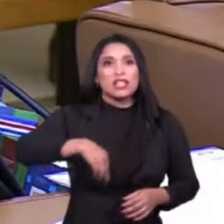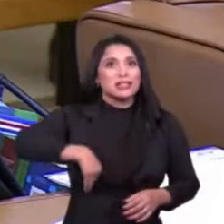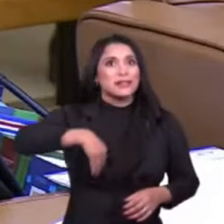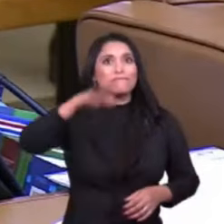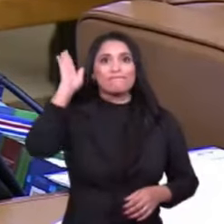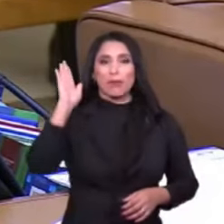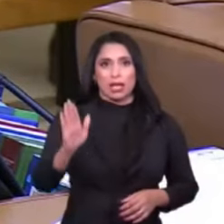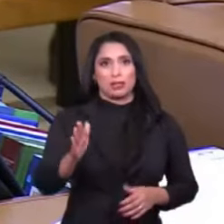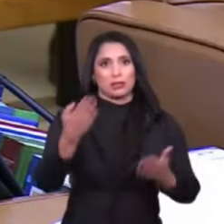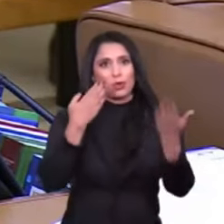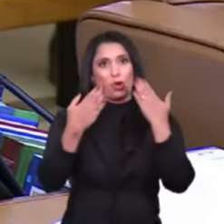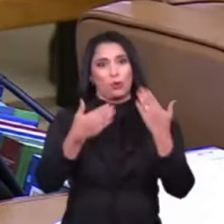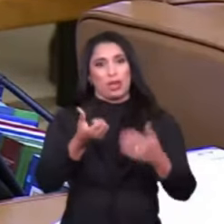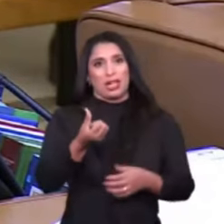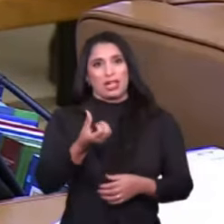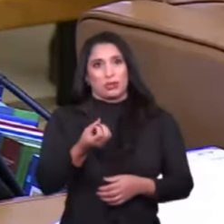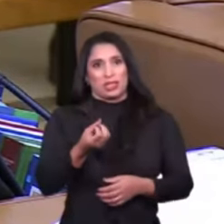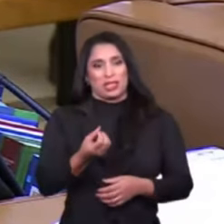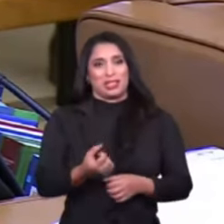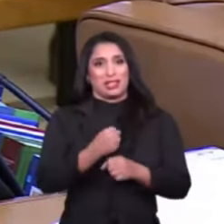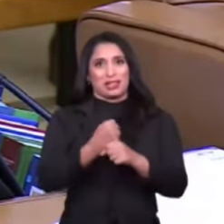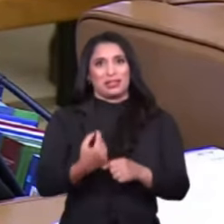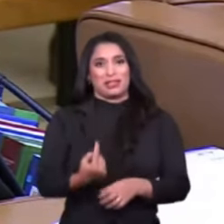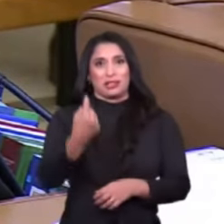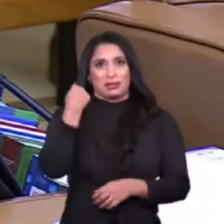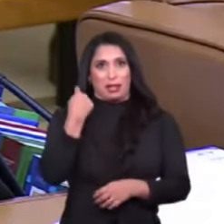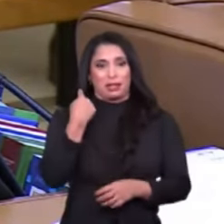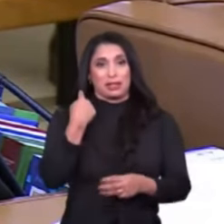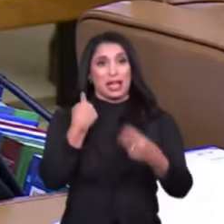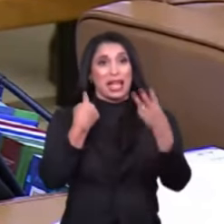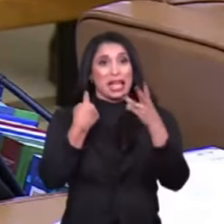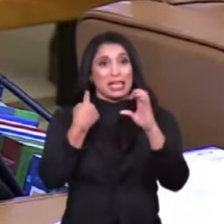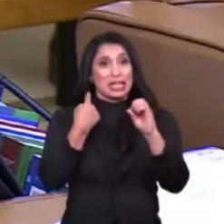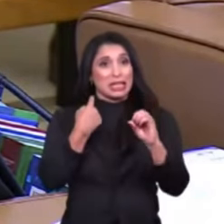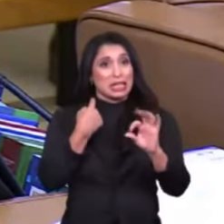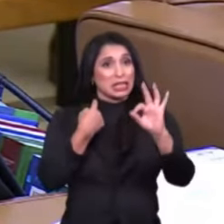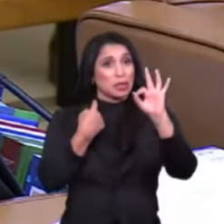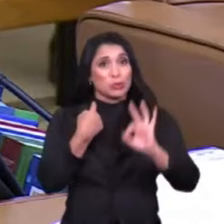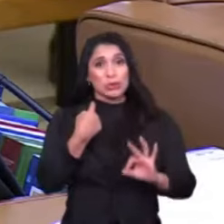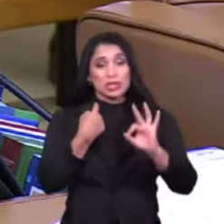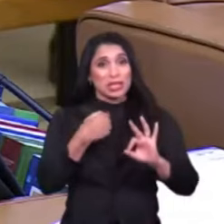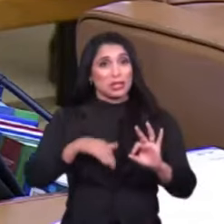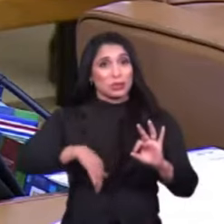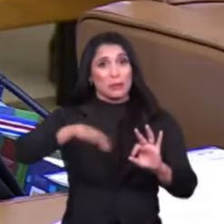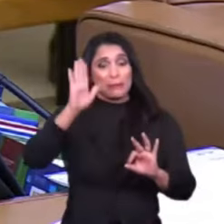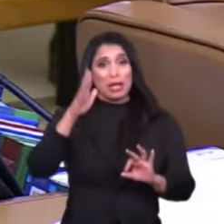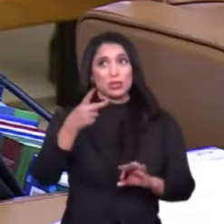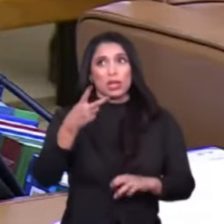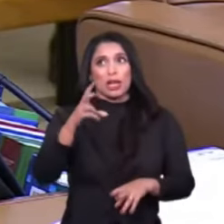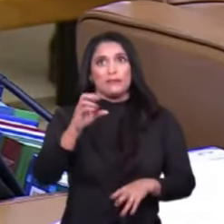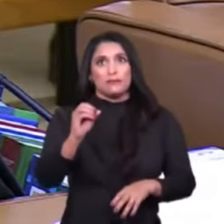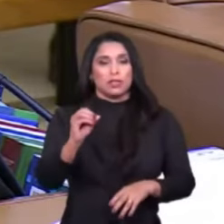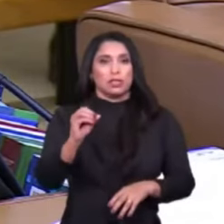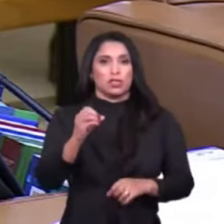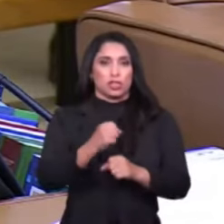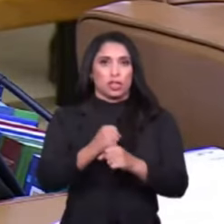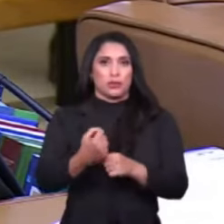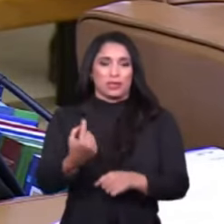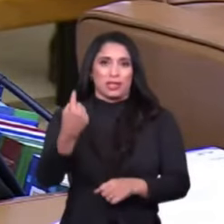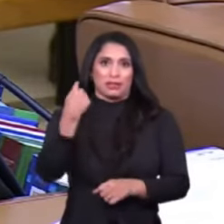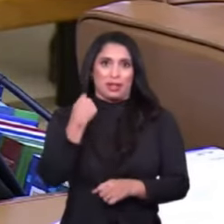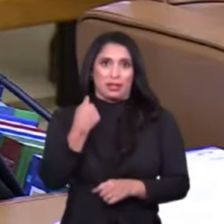anos. E é 30% maior do que há 20 anos, demonstrando um